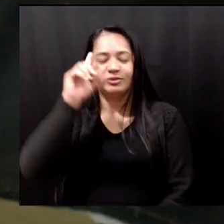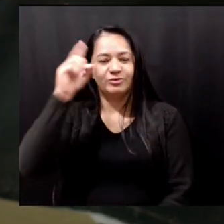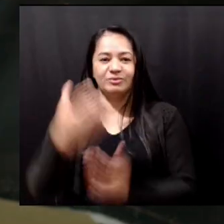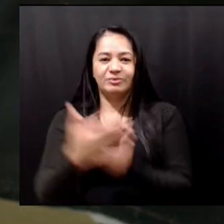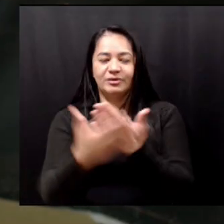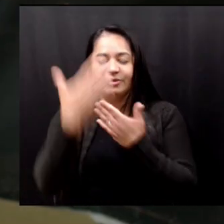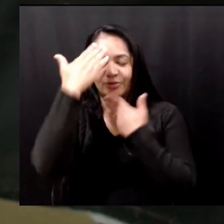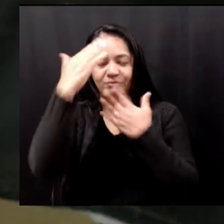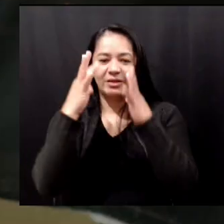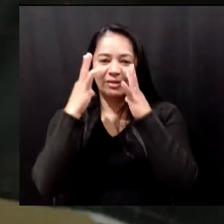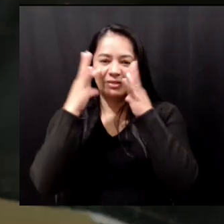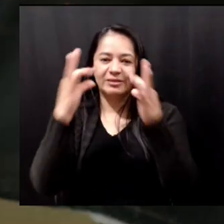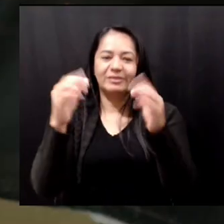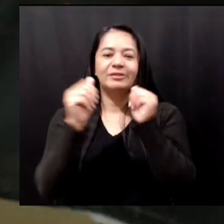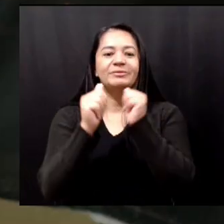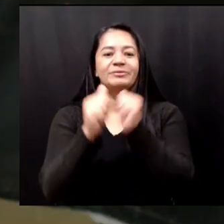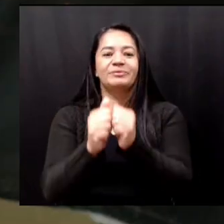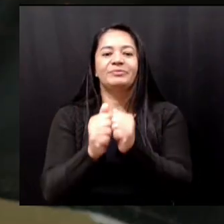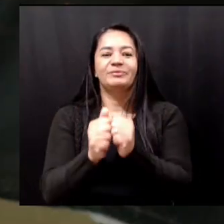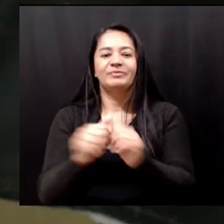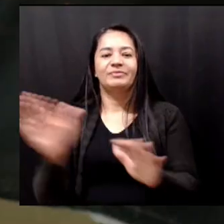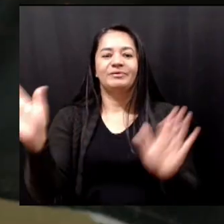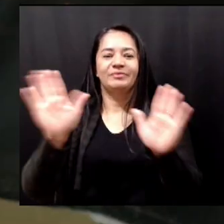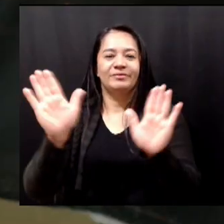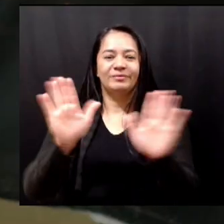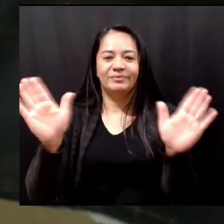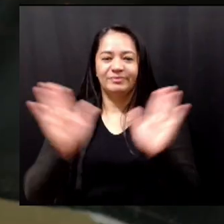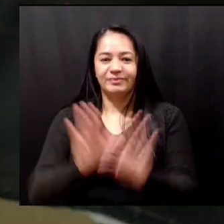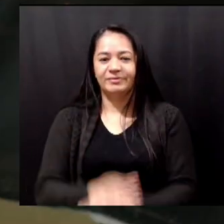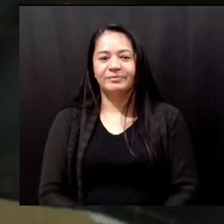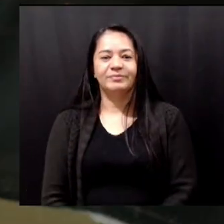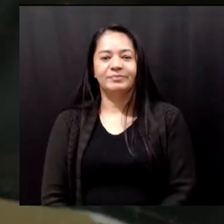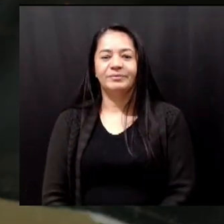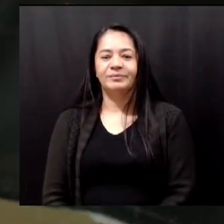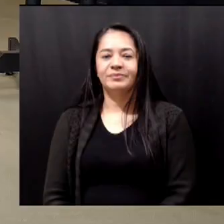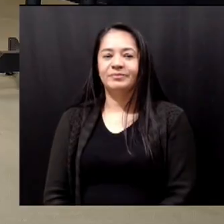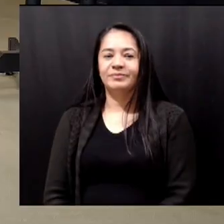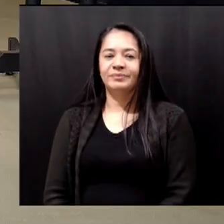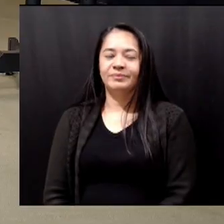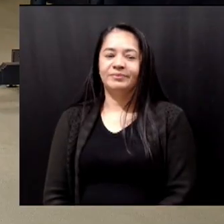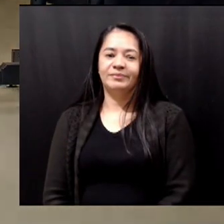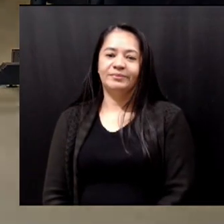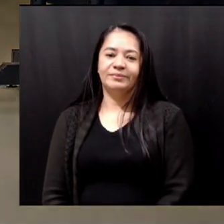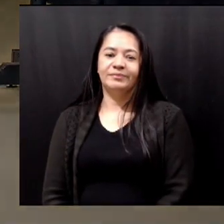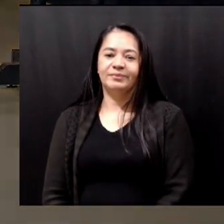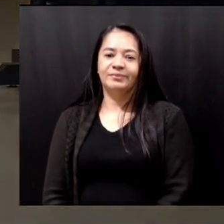pela sua companhia. E até amanhã, se Deus quiser. Valeu. Feliz aniversário, Campinas!